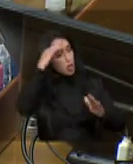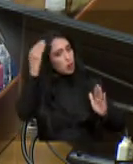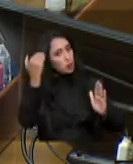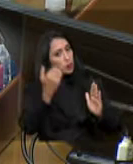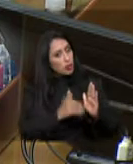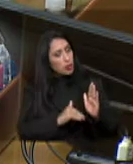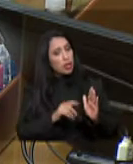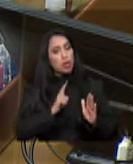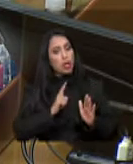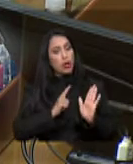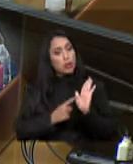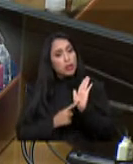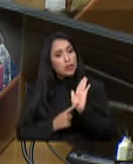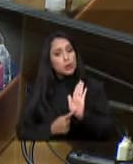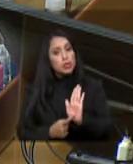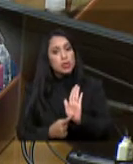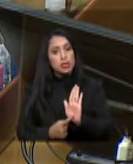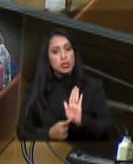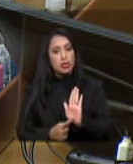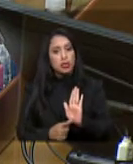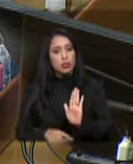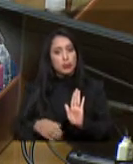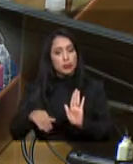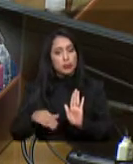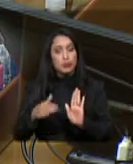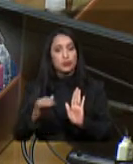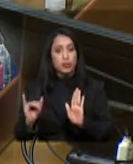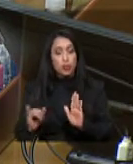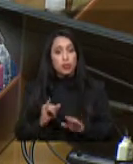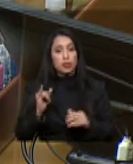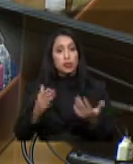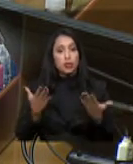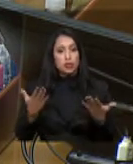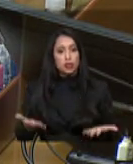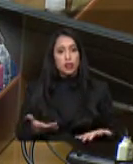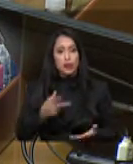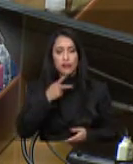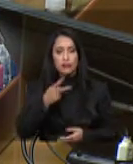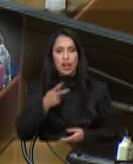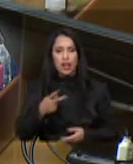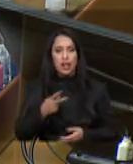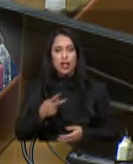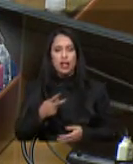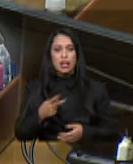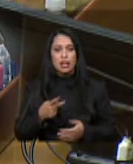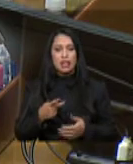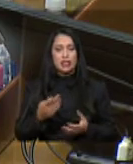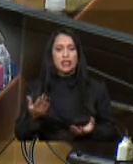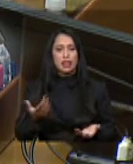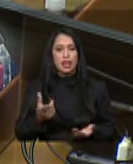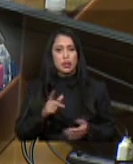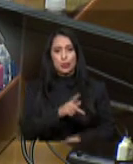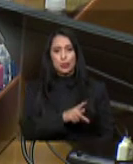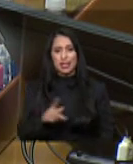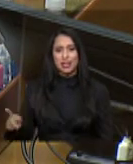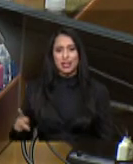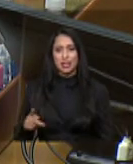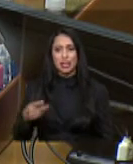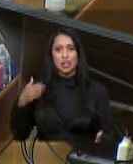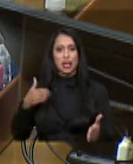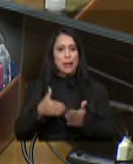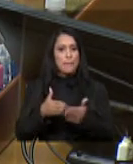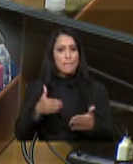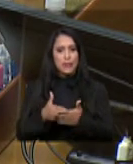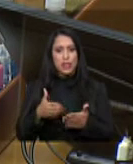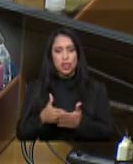impõe exatamente esta observância. Muito mais aqui, quer dizer, afirmar que isso aqui seria um precedente, no sentido de que o presidente da República estaria impedido em